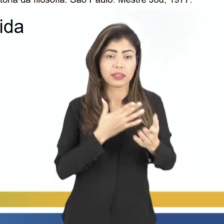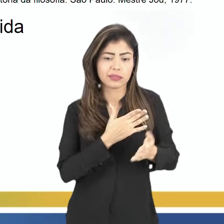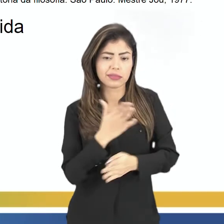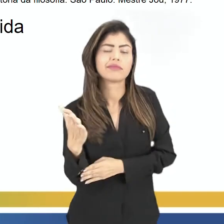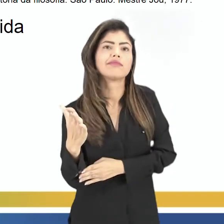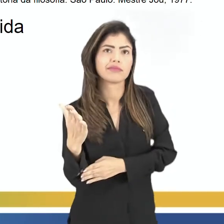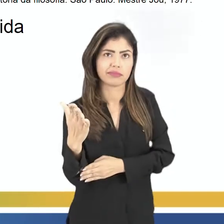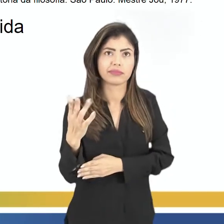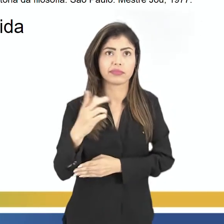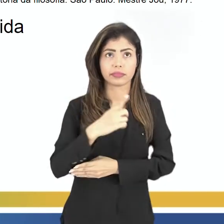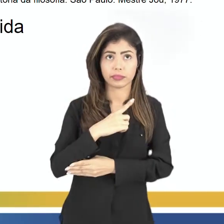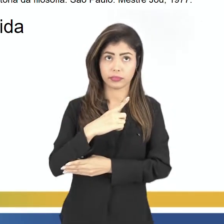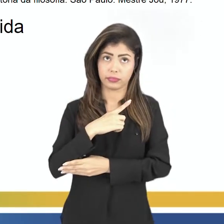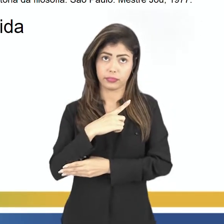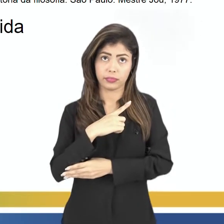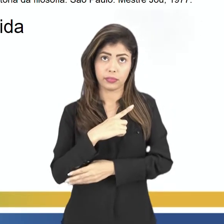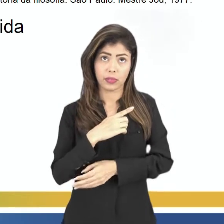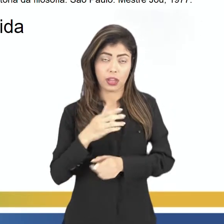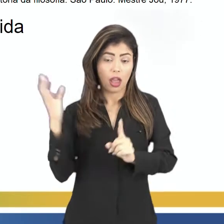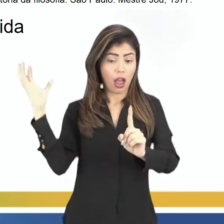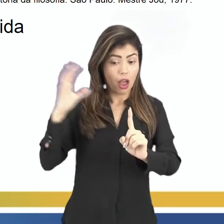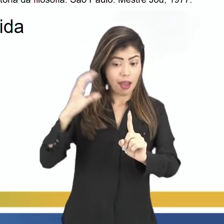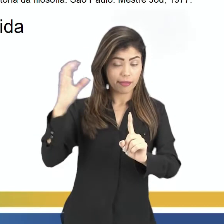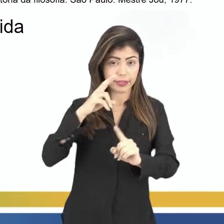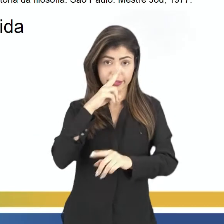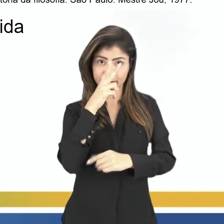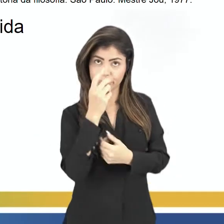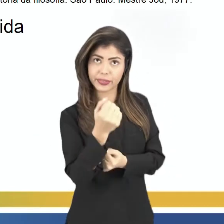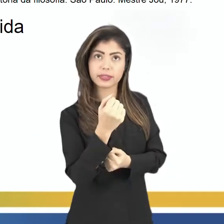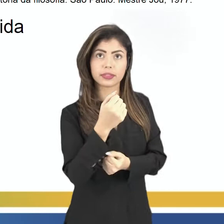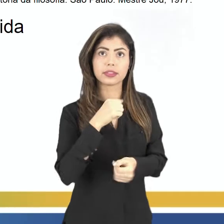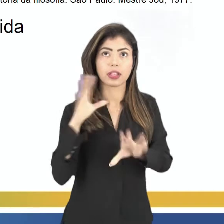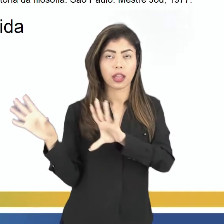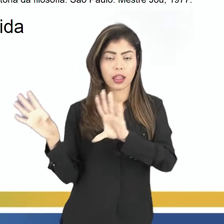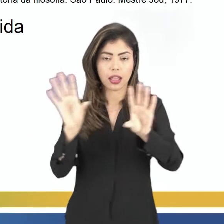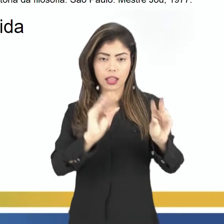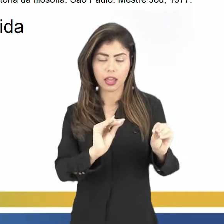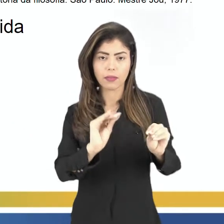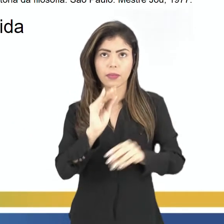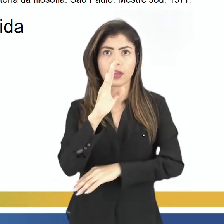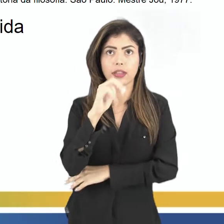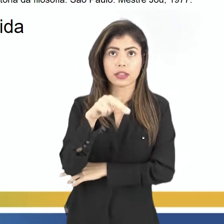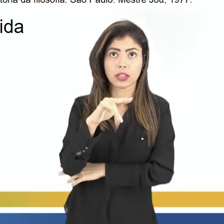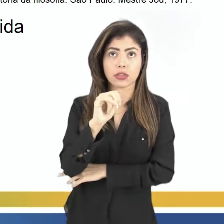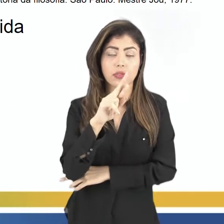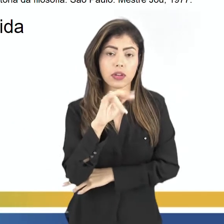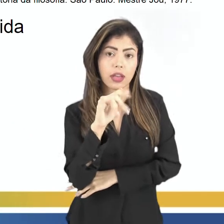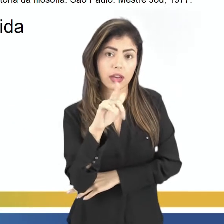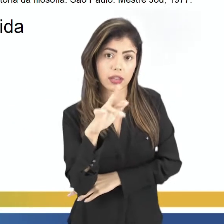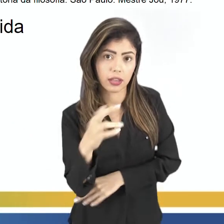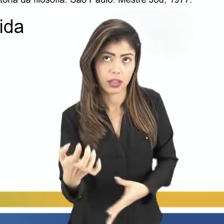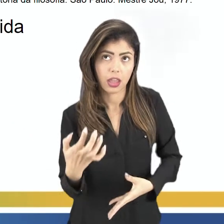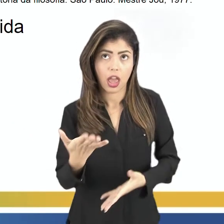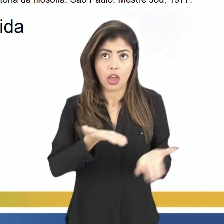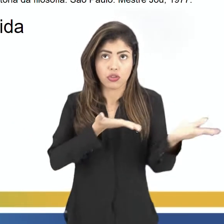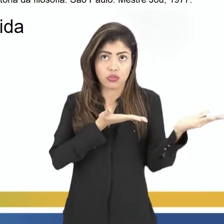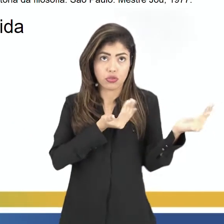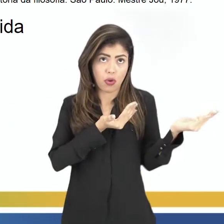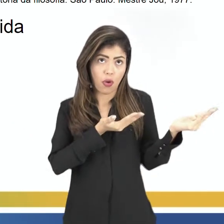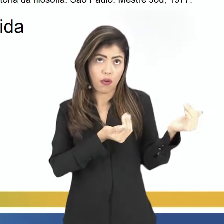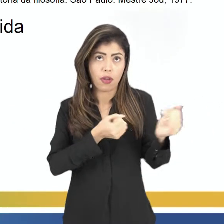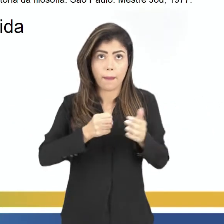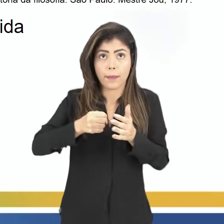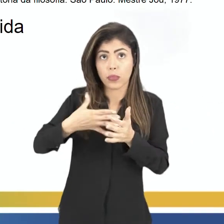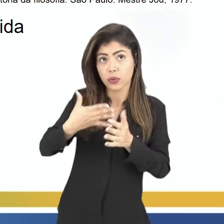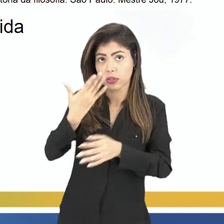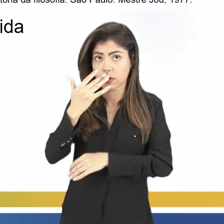porque receiam essa influência poderosa que os leva a se censurarem. É sobretudo a esses jovens,